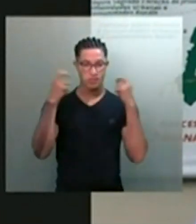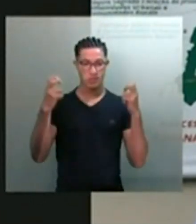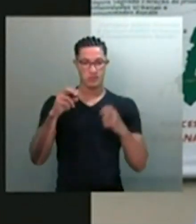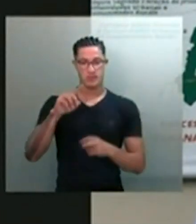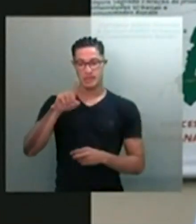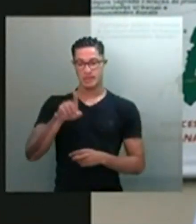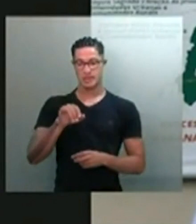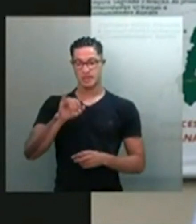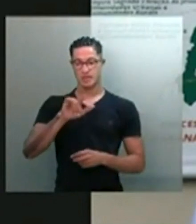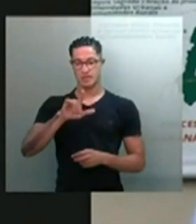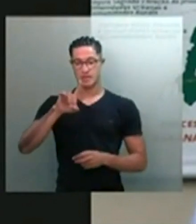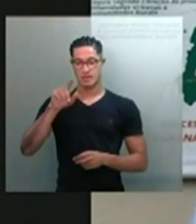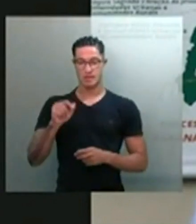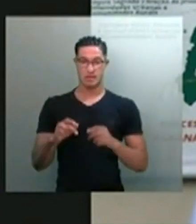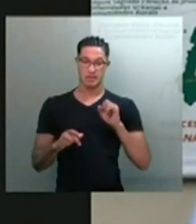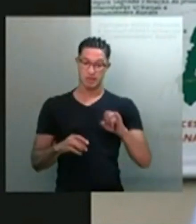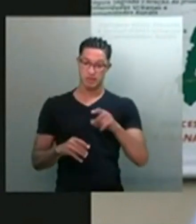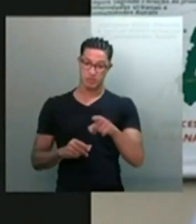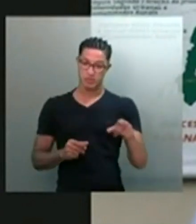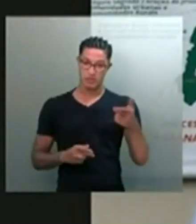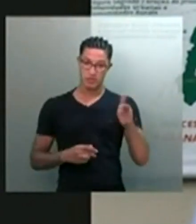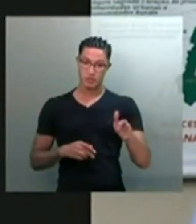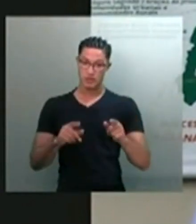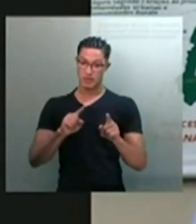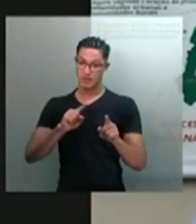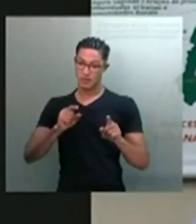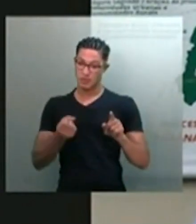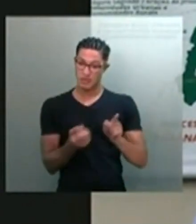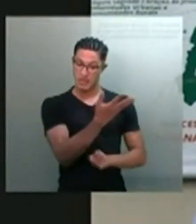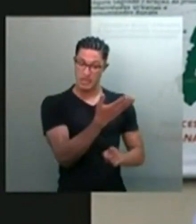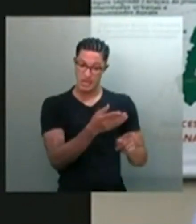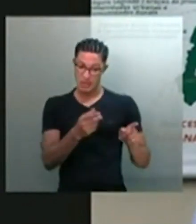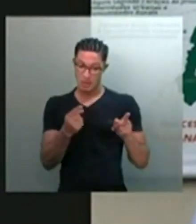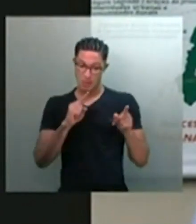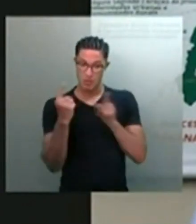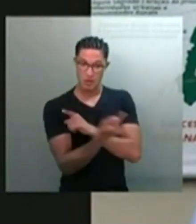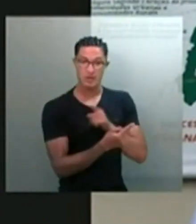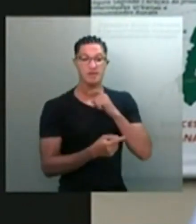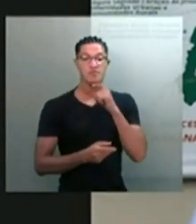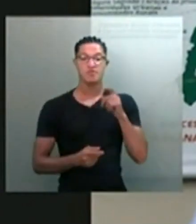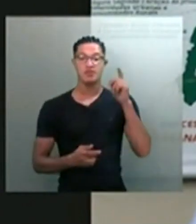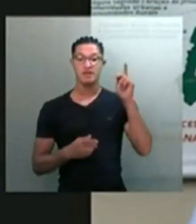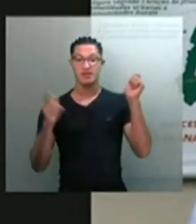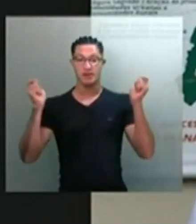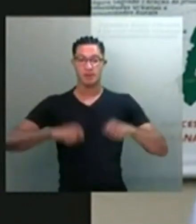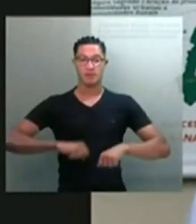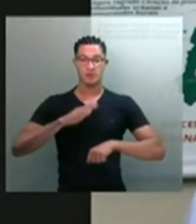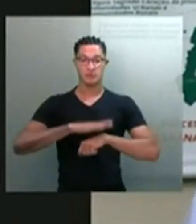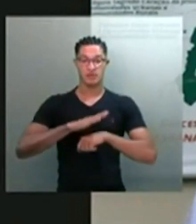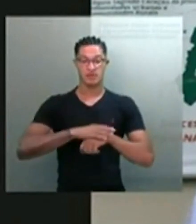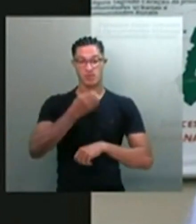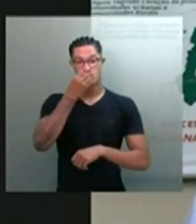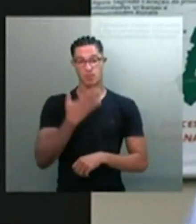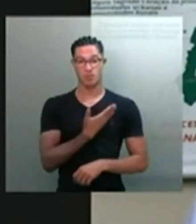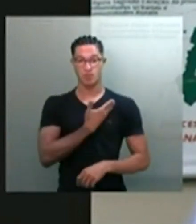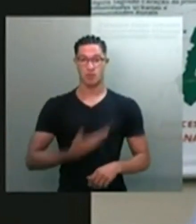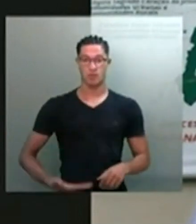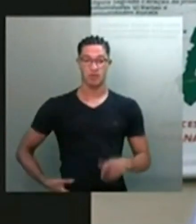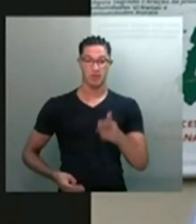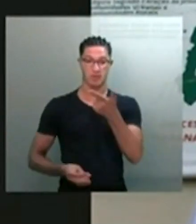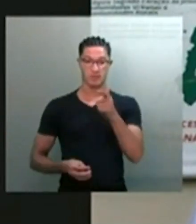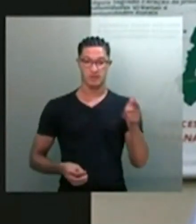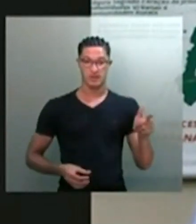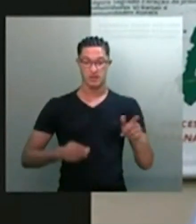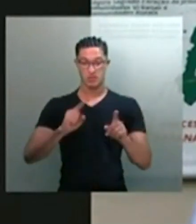Zilda, se você não tiver oposição, crie. Ninguém é capaz de fazer um bom governo sem ter